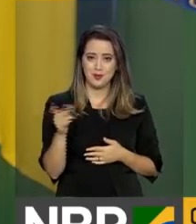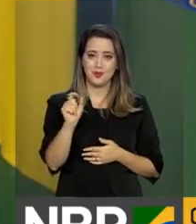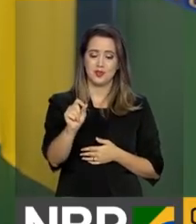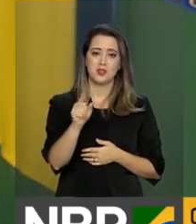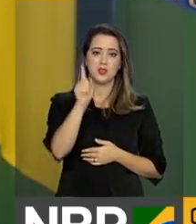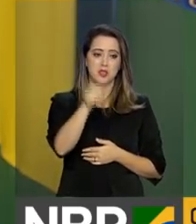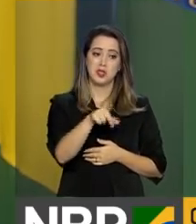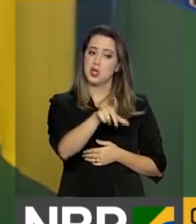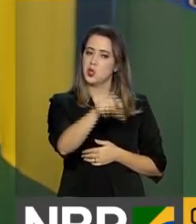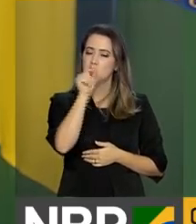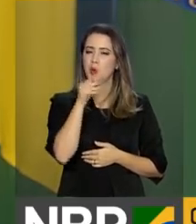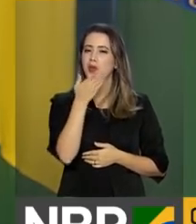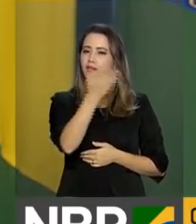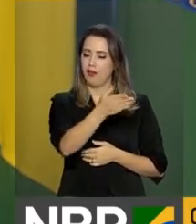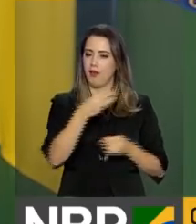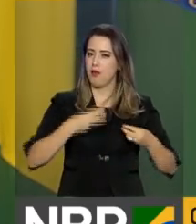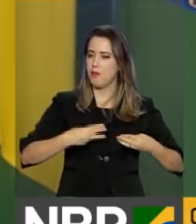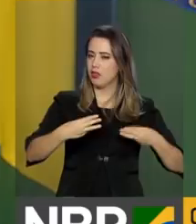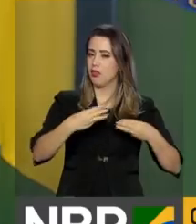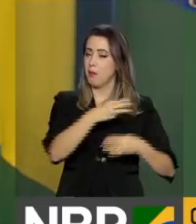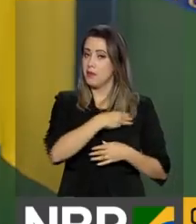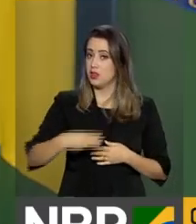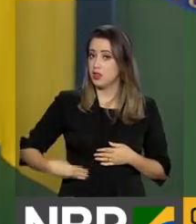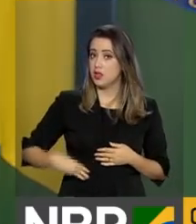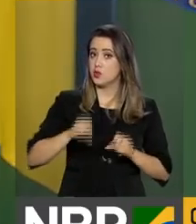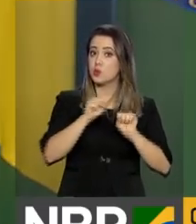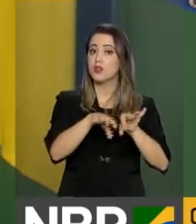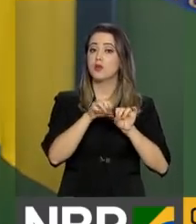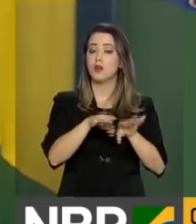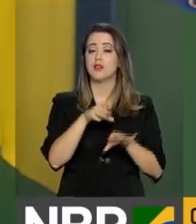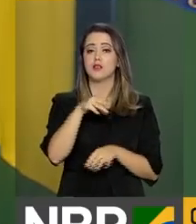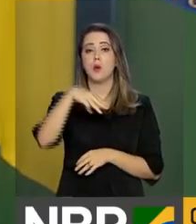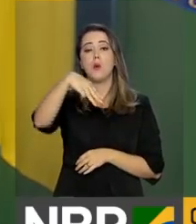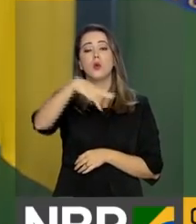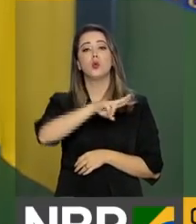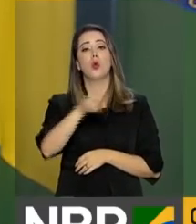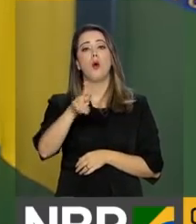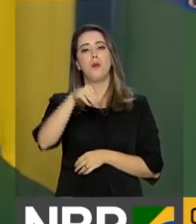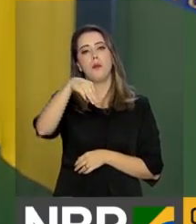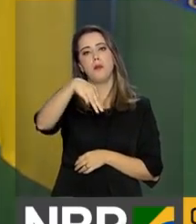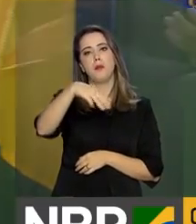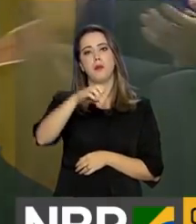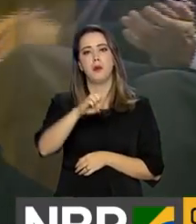no Mendonça. Mendonça foi e é um grande ministro.